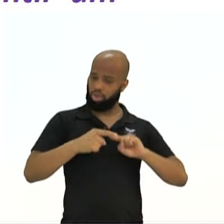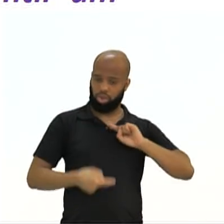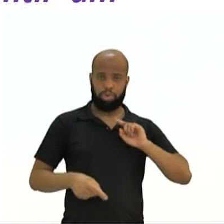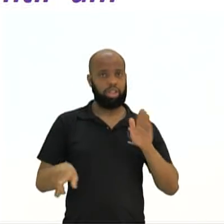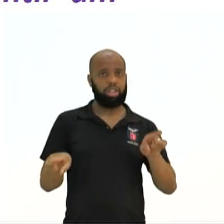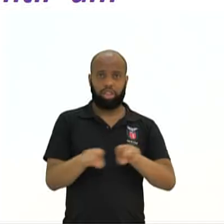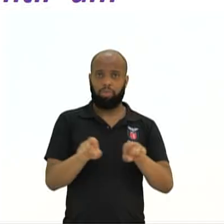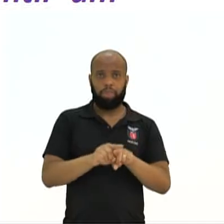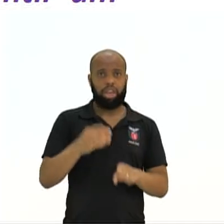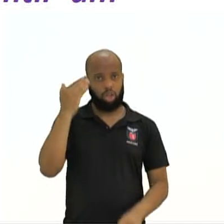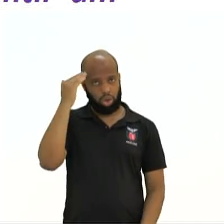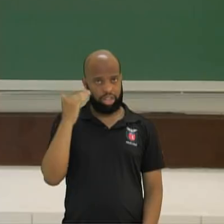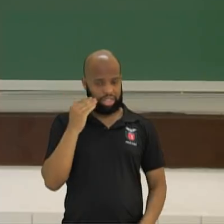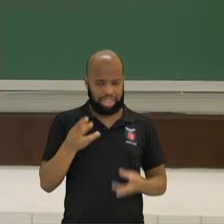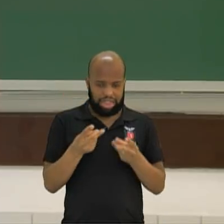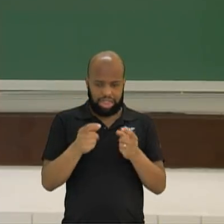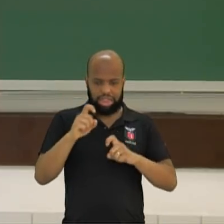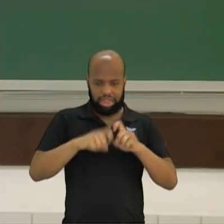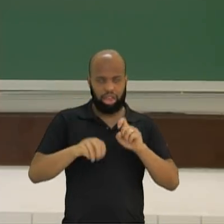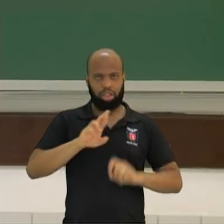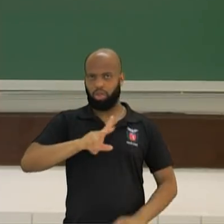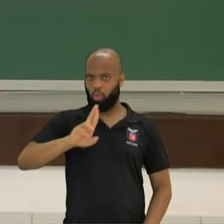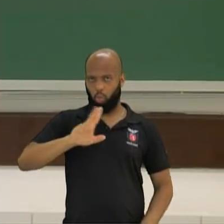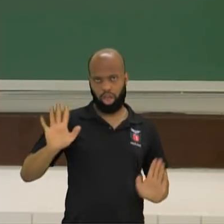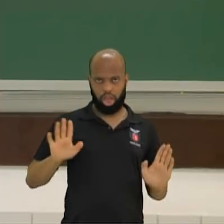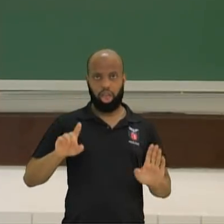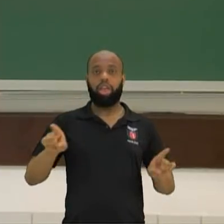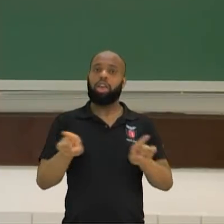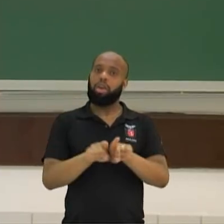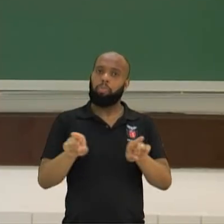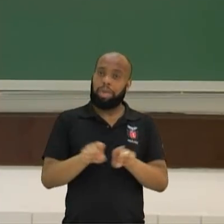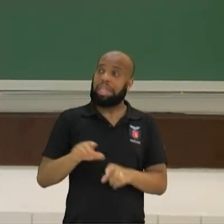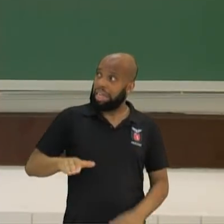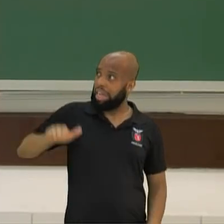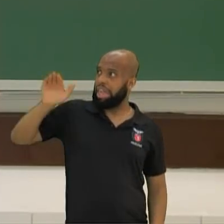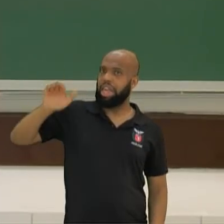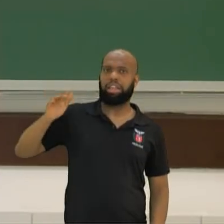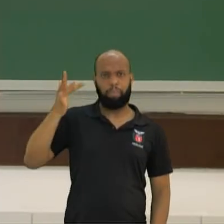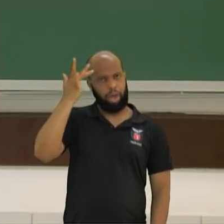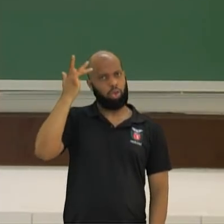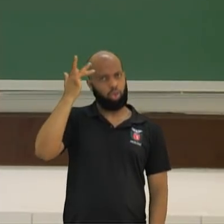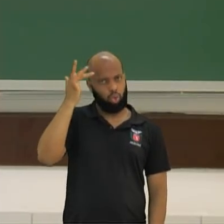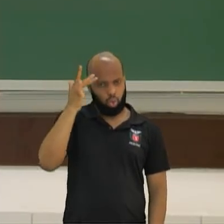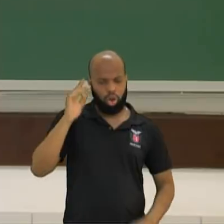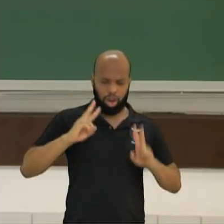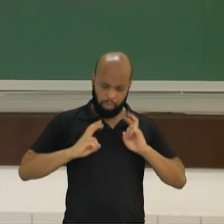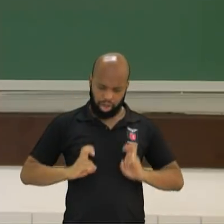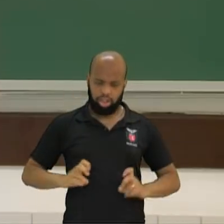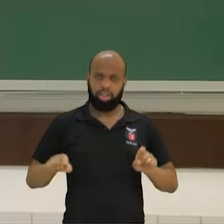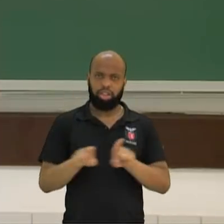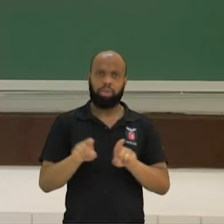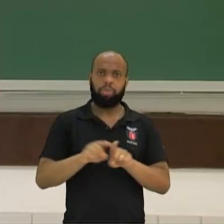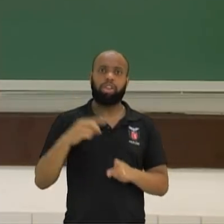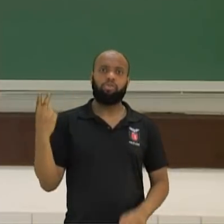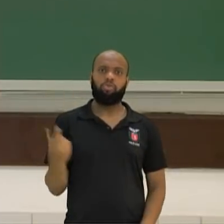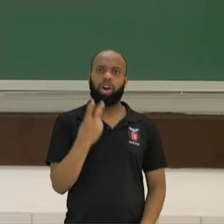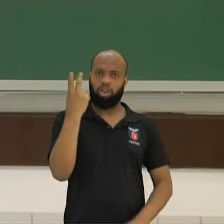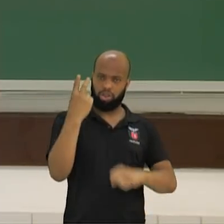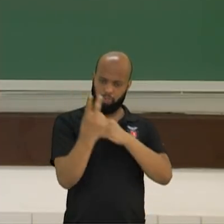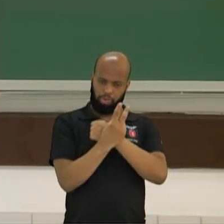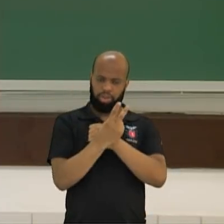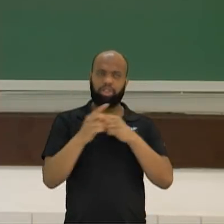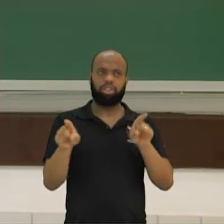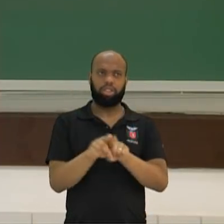adolescentes, tá? Então cresça, amadureça, se cuide, se autoconheça, se valorize, né? Se proteja,